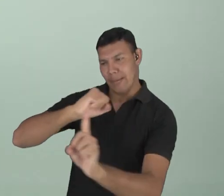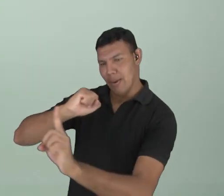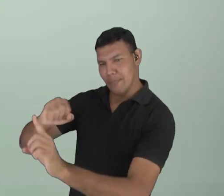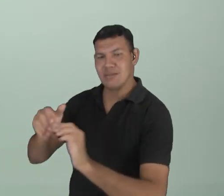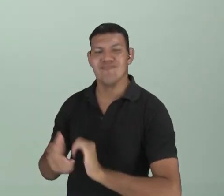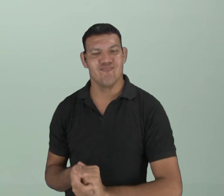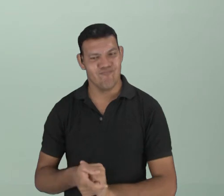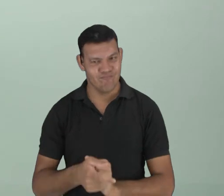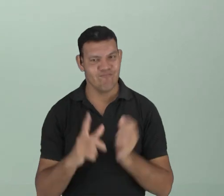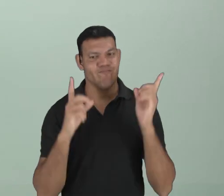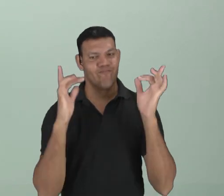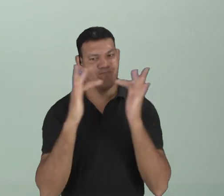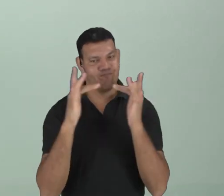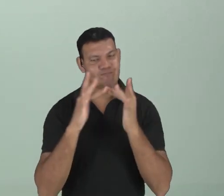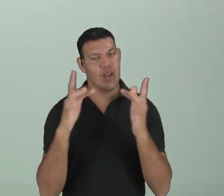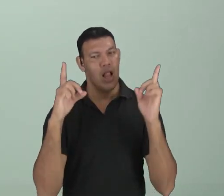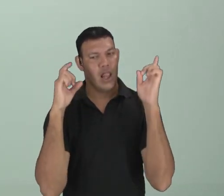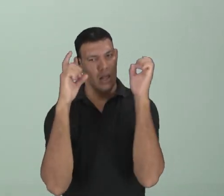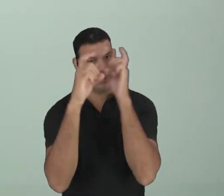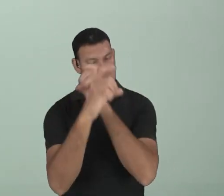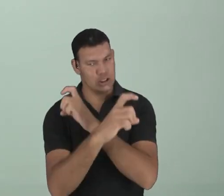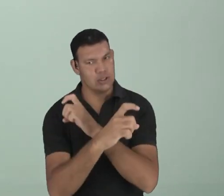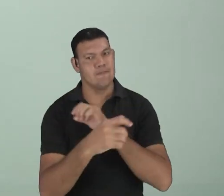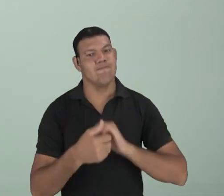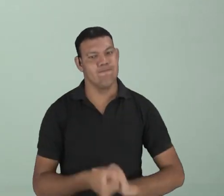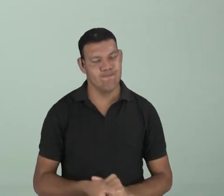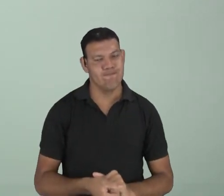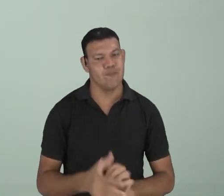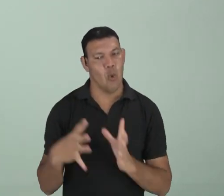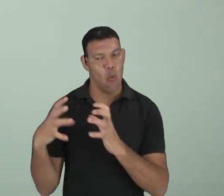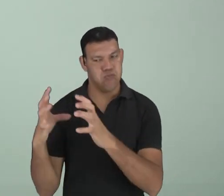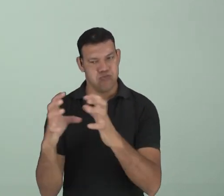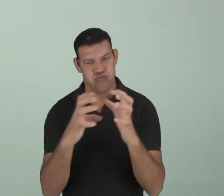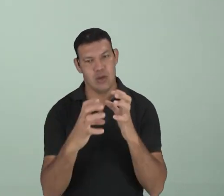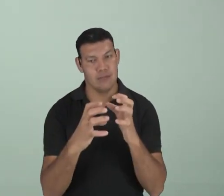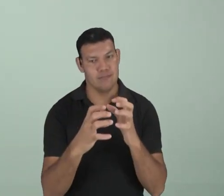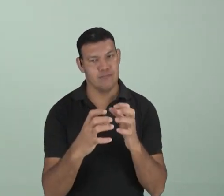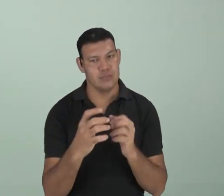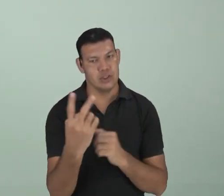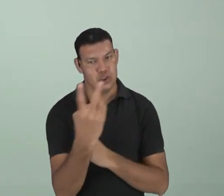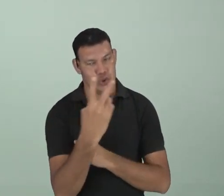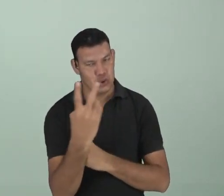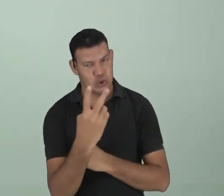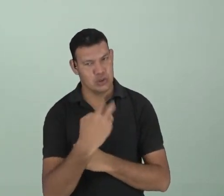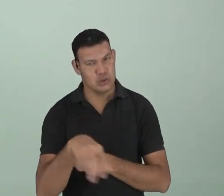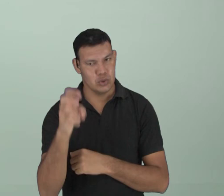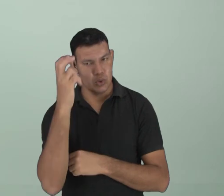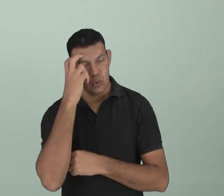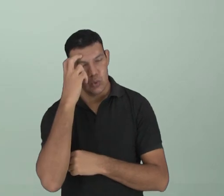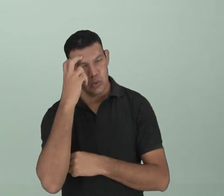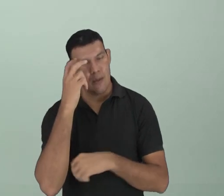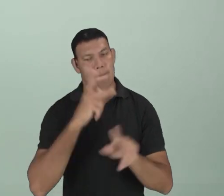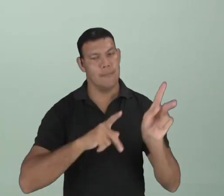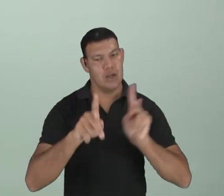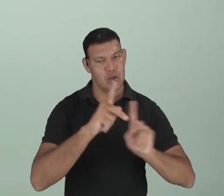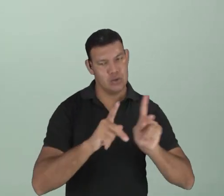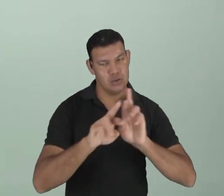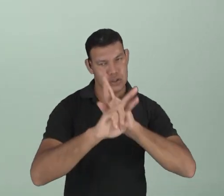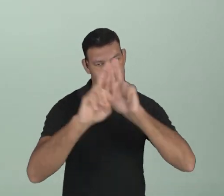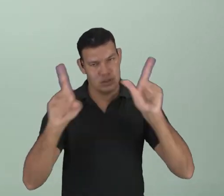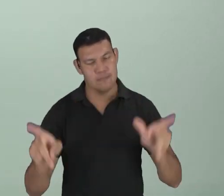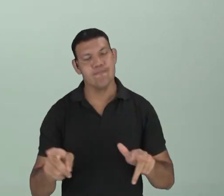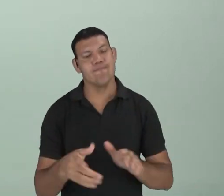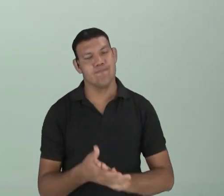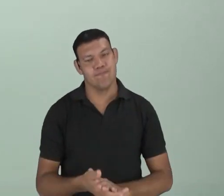muito difícil, muito árduo, certo, entre essas duas populações distintas, com culturas e formas de vida distintas, o